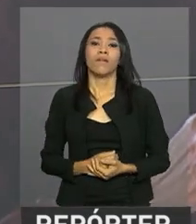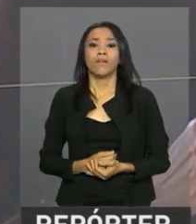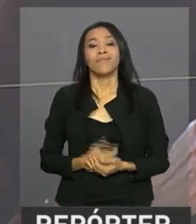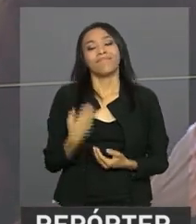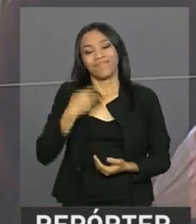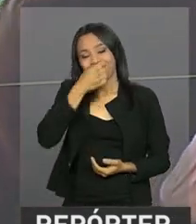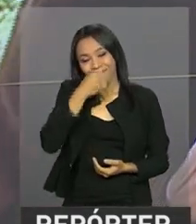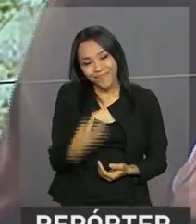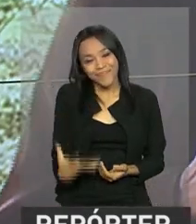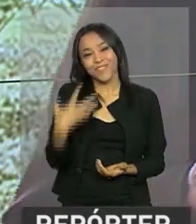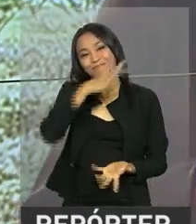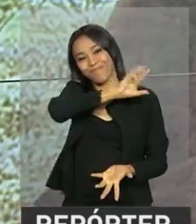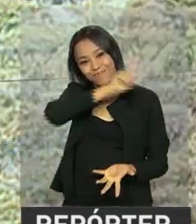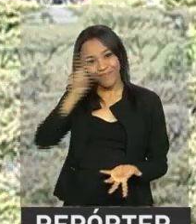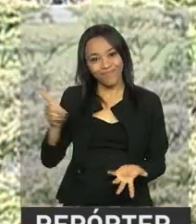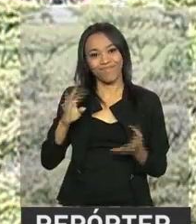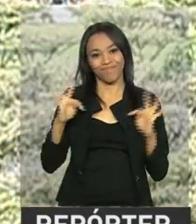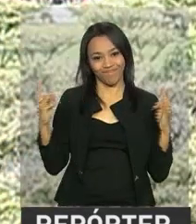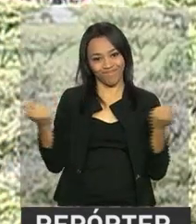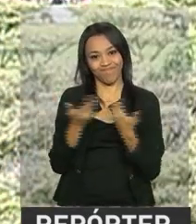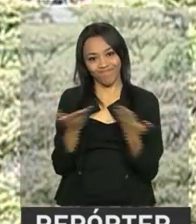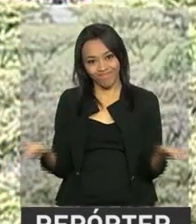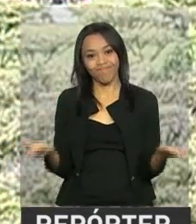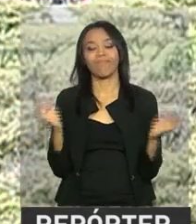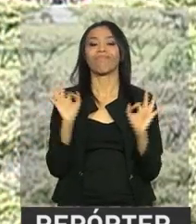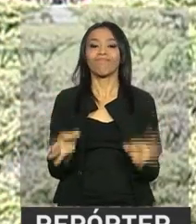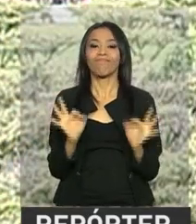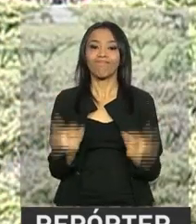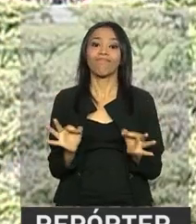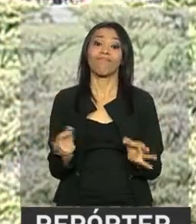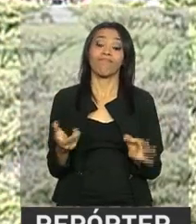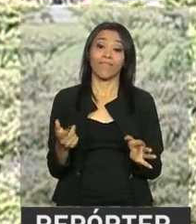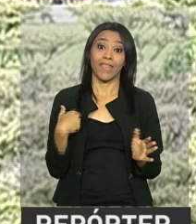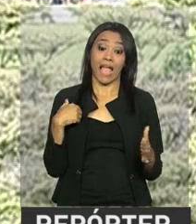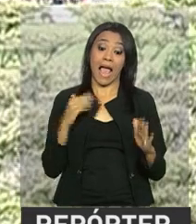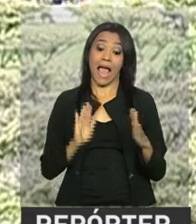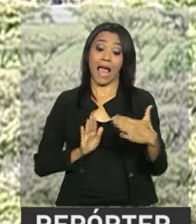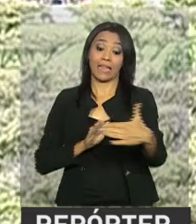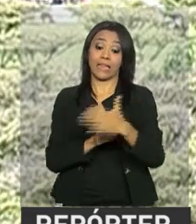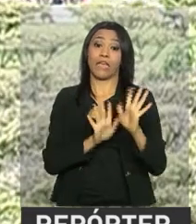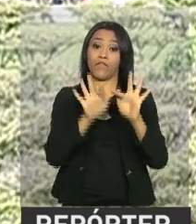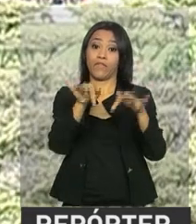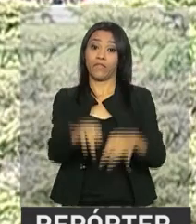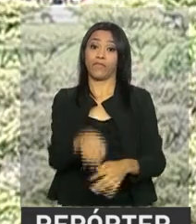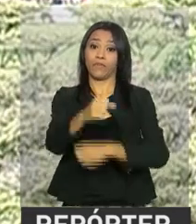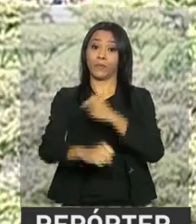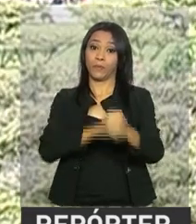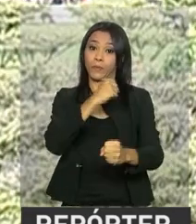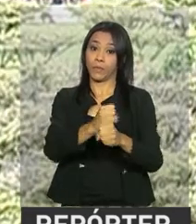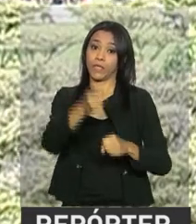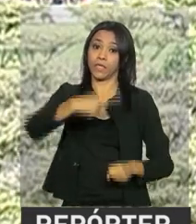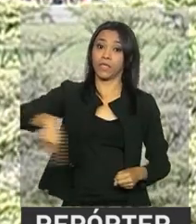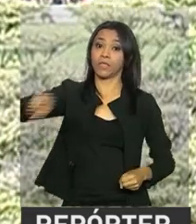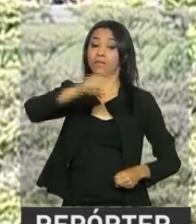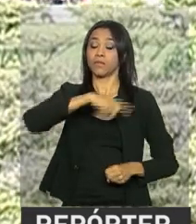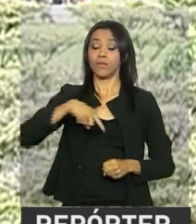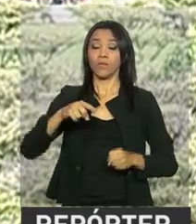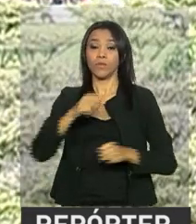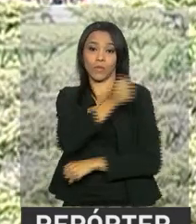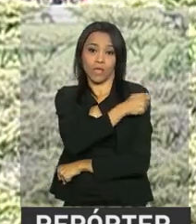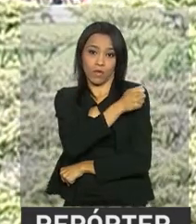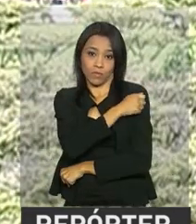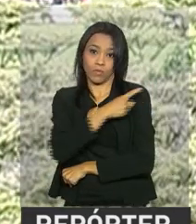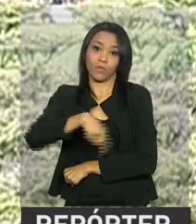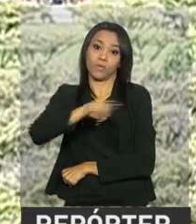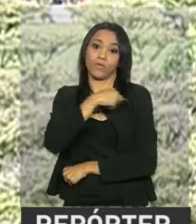Bom dia, Renata. Bom dia a todos. É isso mesmo, Renata. Até o fim do ano, os estudantes das escolas, das